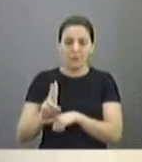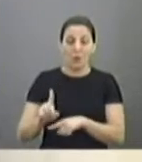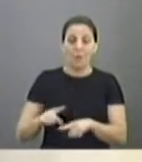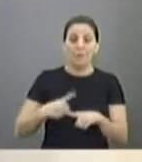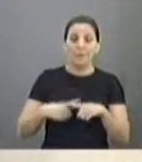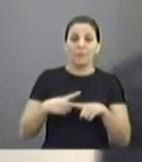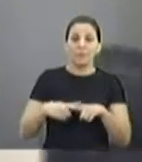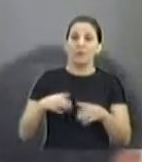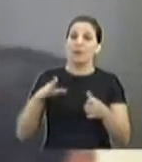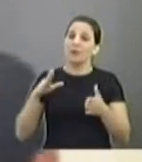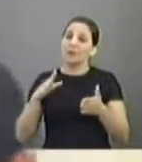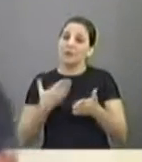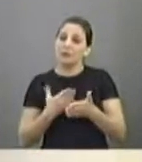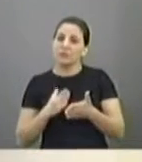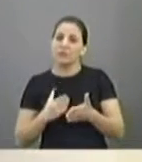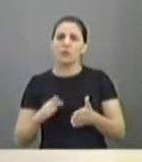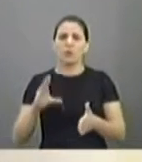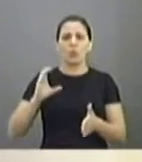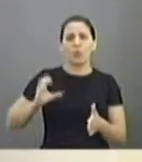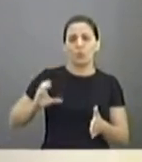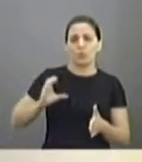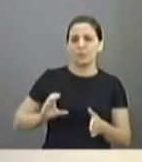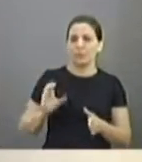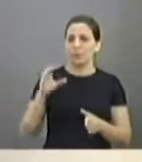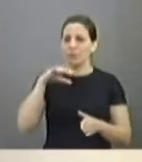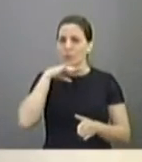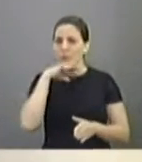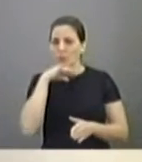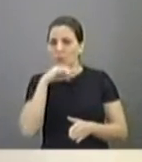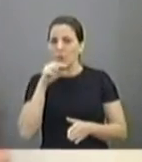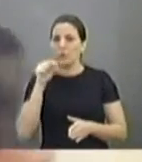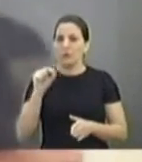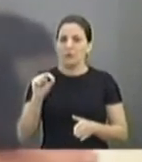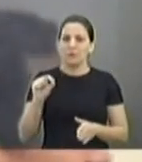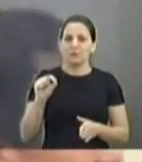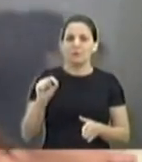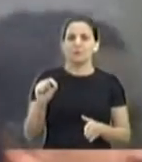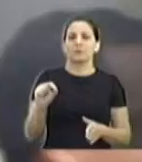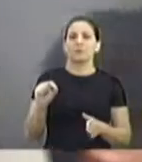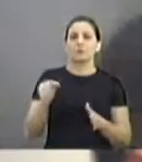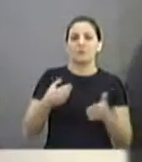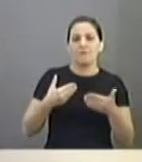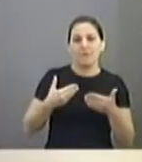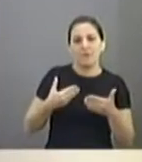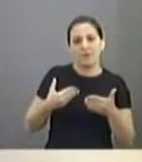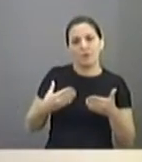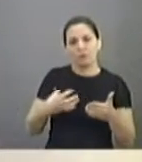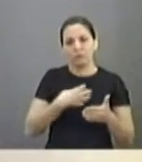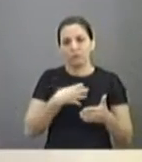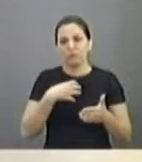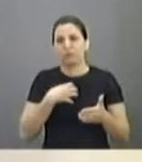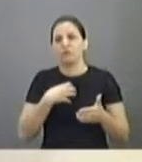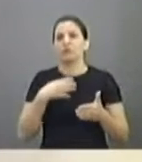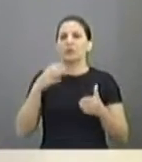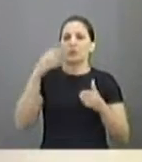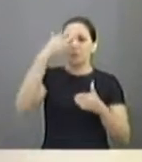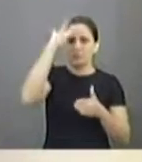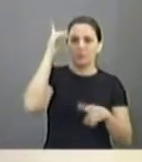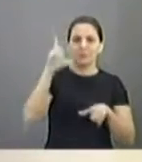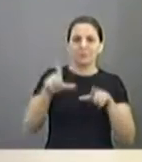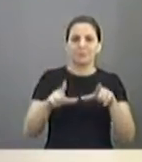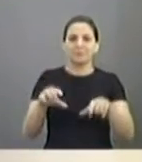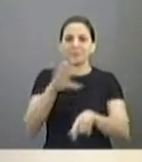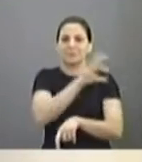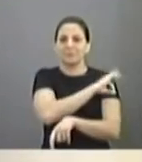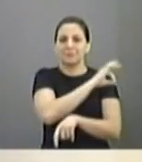vezes esse tipo de má conduta acaba servindo de subterfúgio para aqueles que não têm compromisso com a luta de servidor, para poder desqualificar